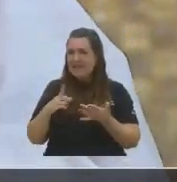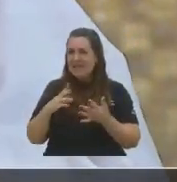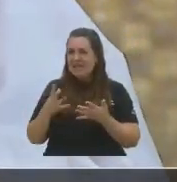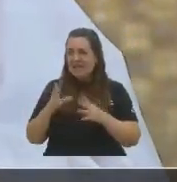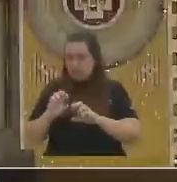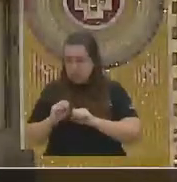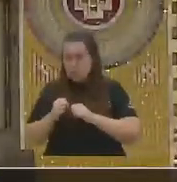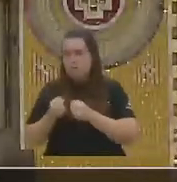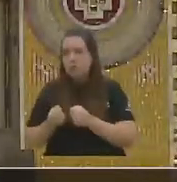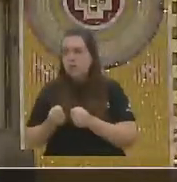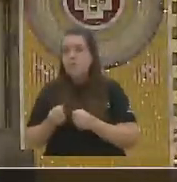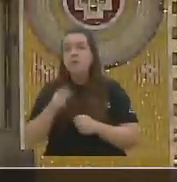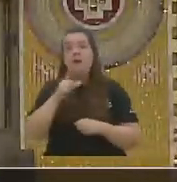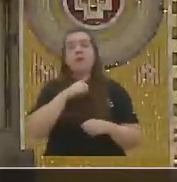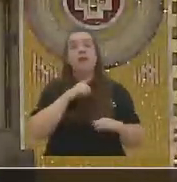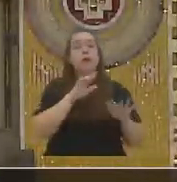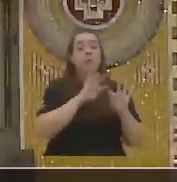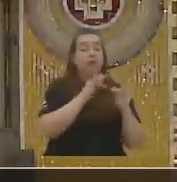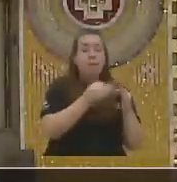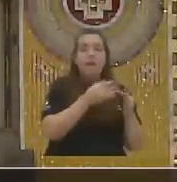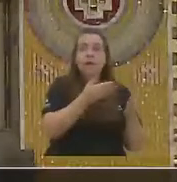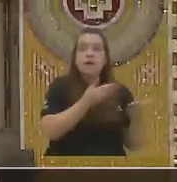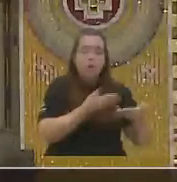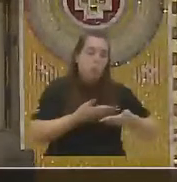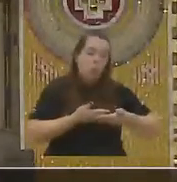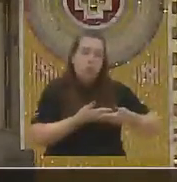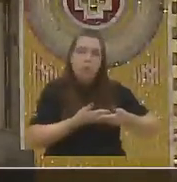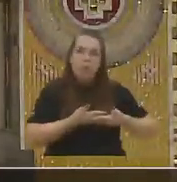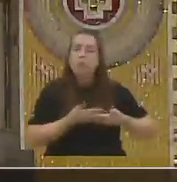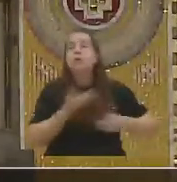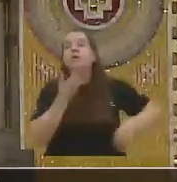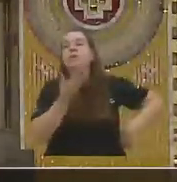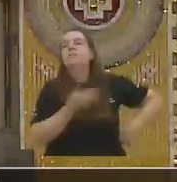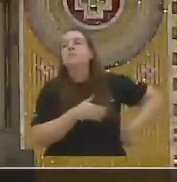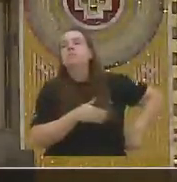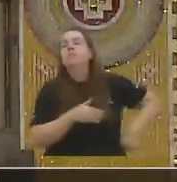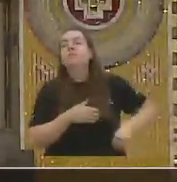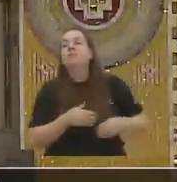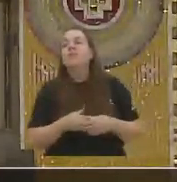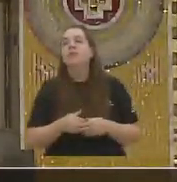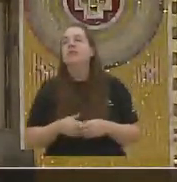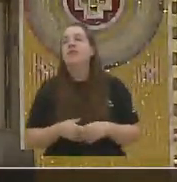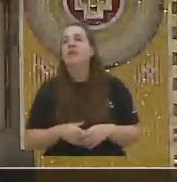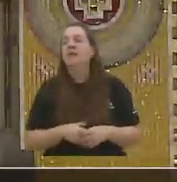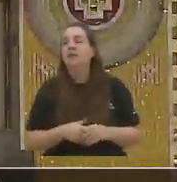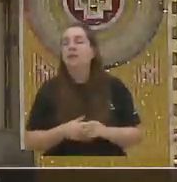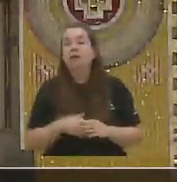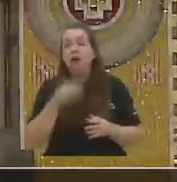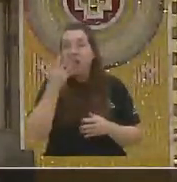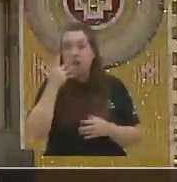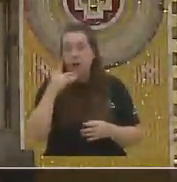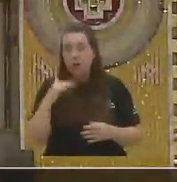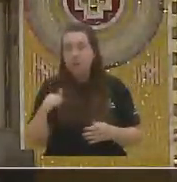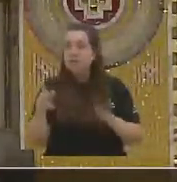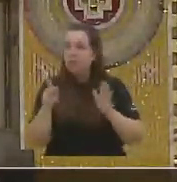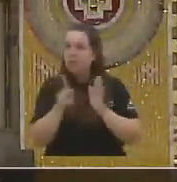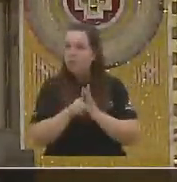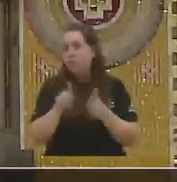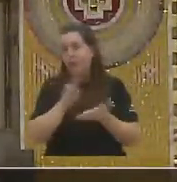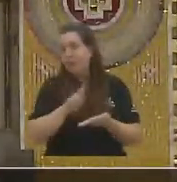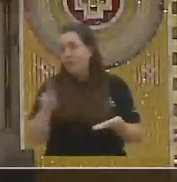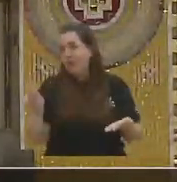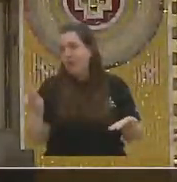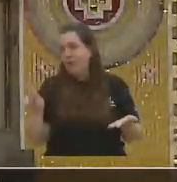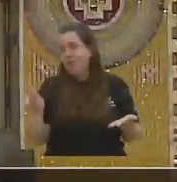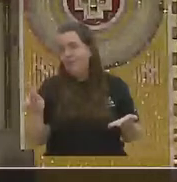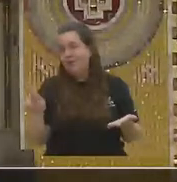uma família que tem uma criança, está ali do meu lado direito, lá no fundo, uma criança do Senhor,